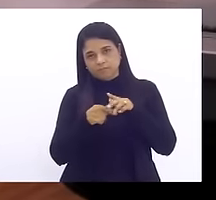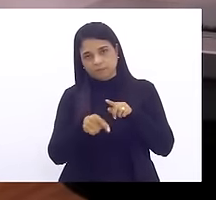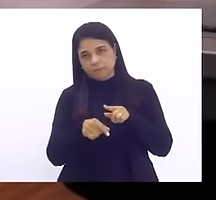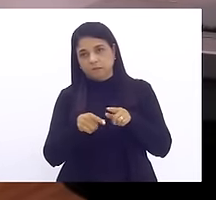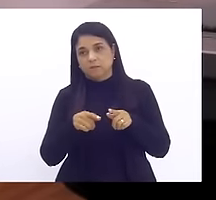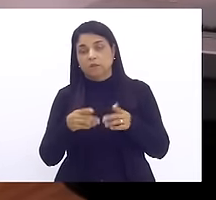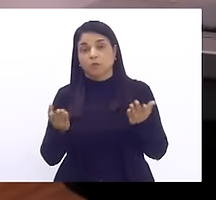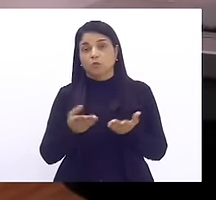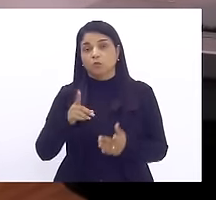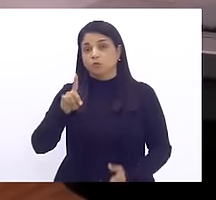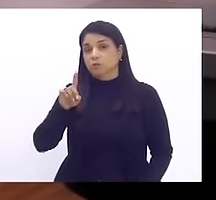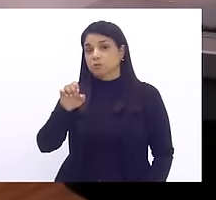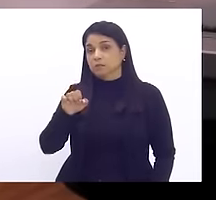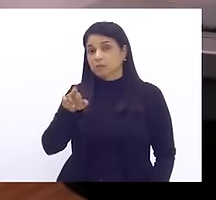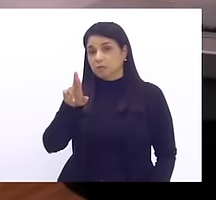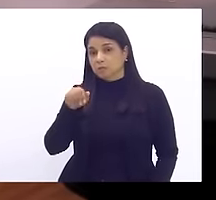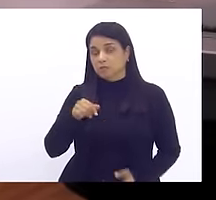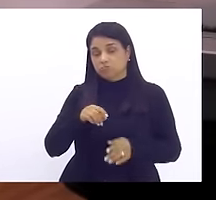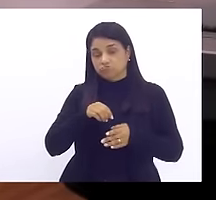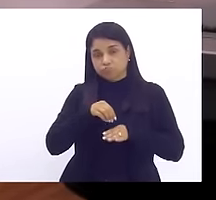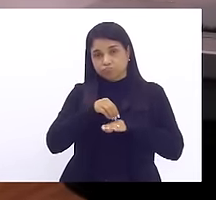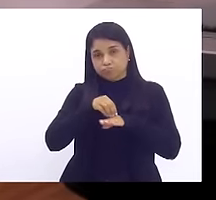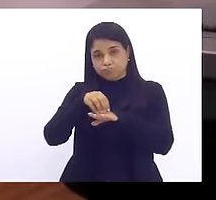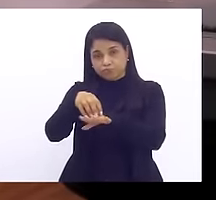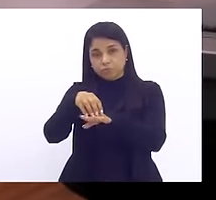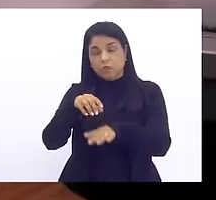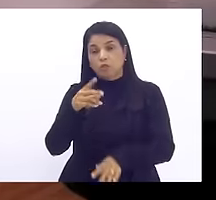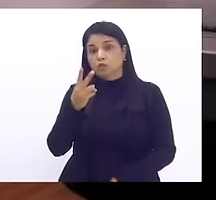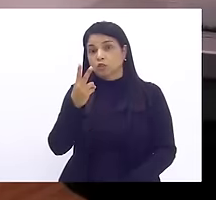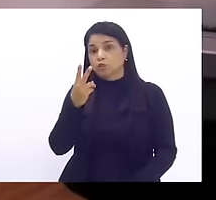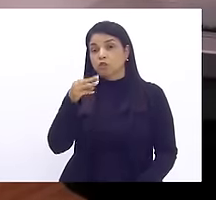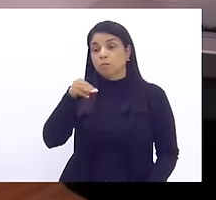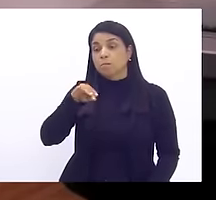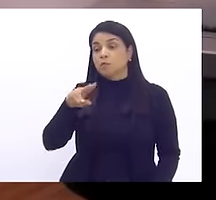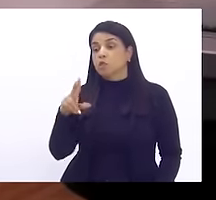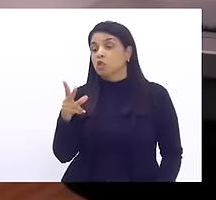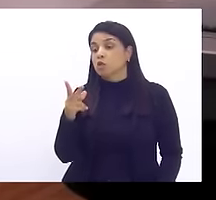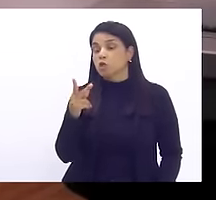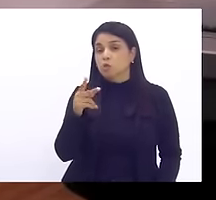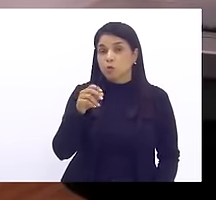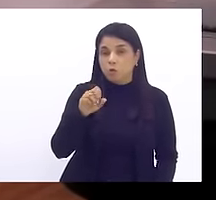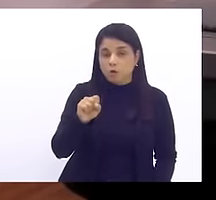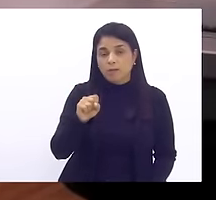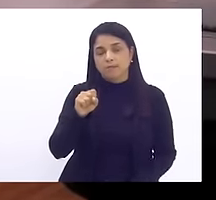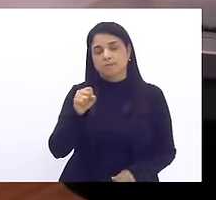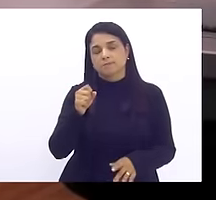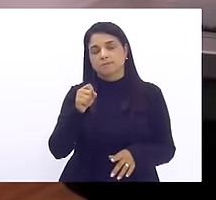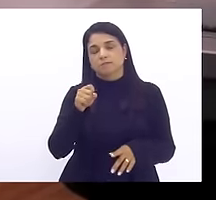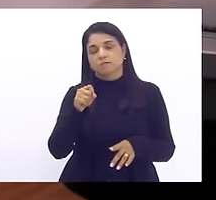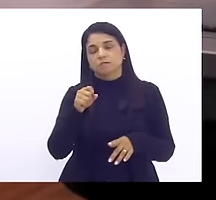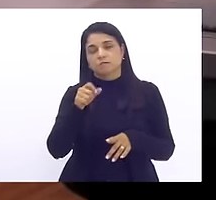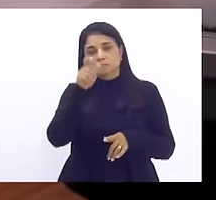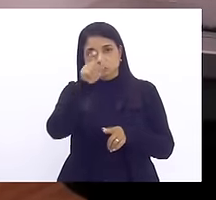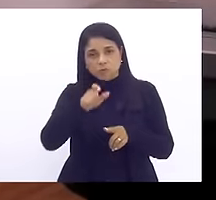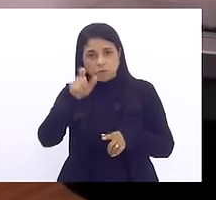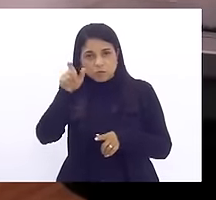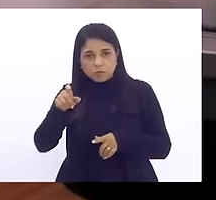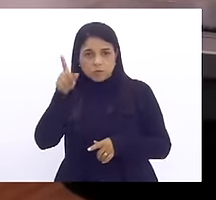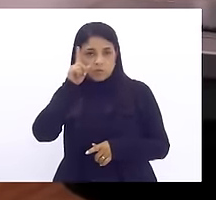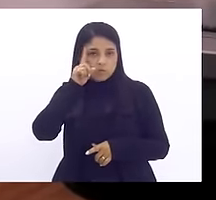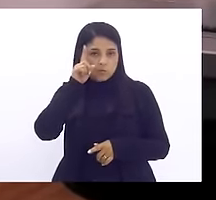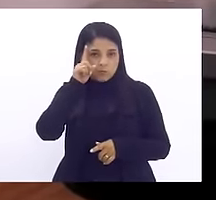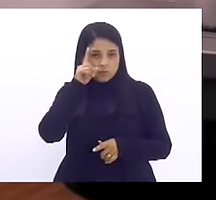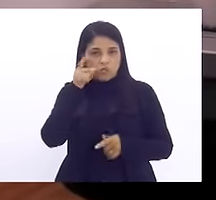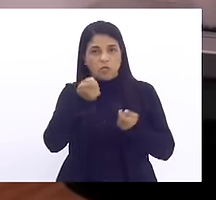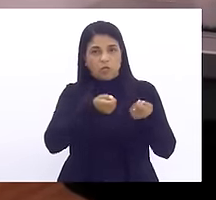transporta mais de 2 milhões de pessoas por dia certo os ônibus que são regulados é hoje nós nessa